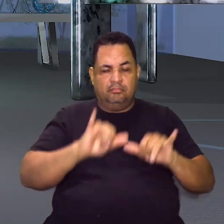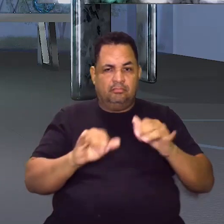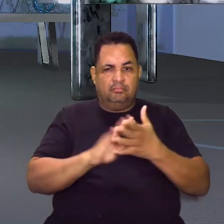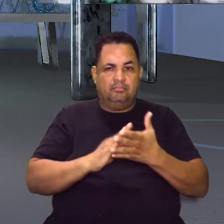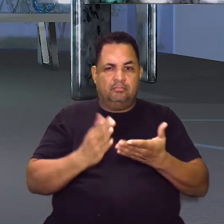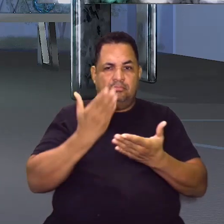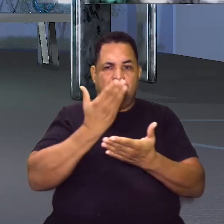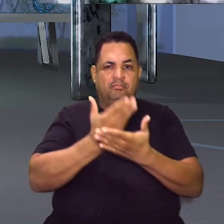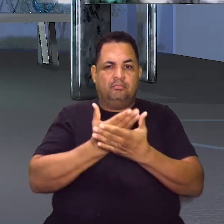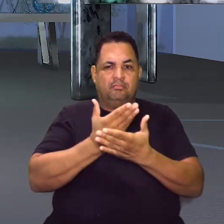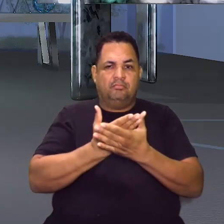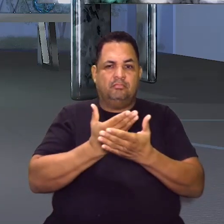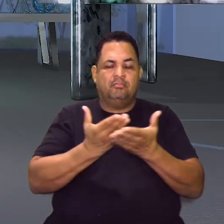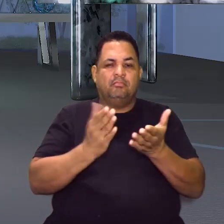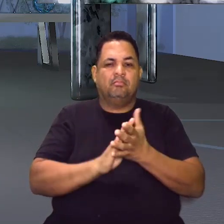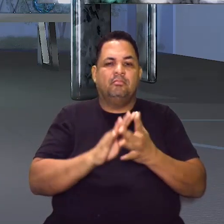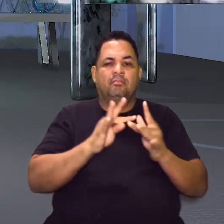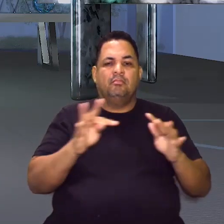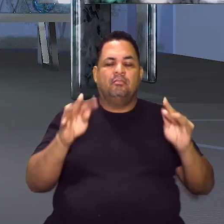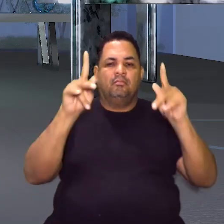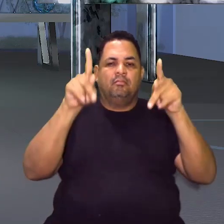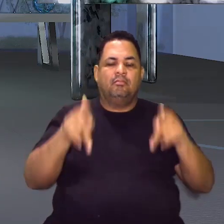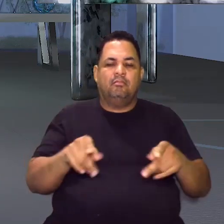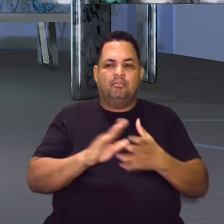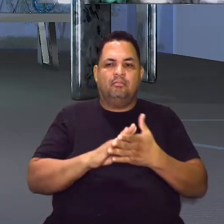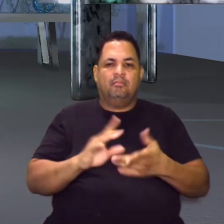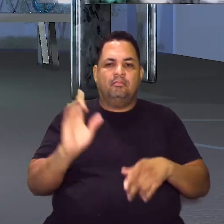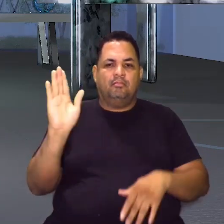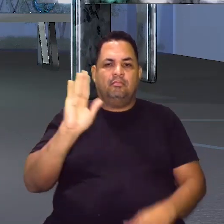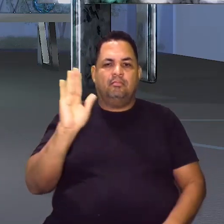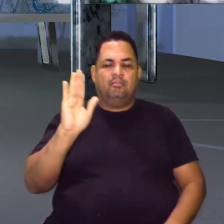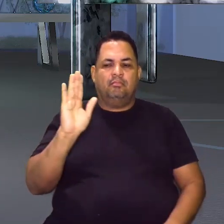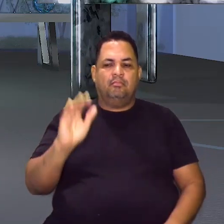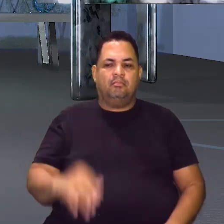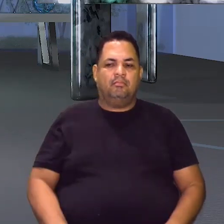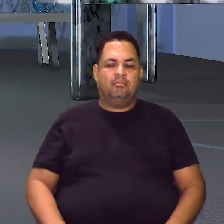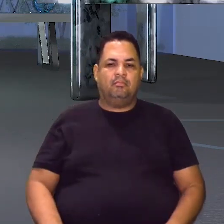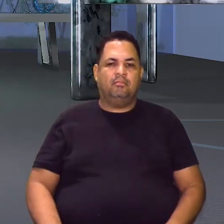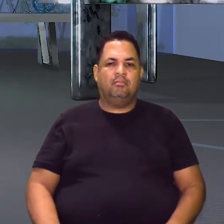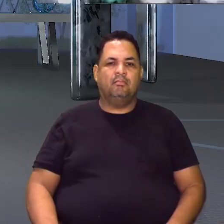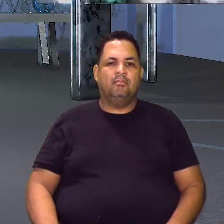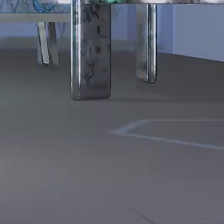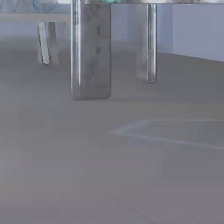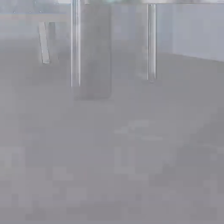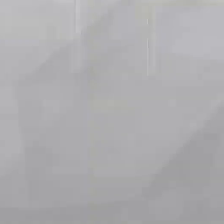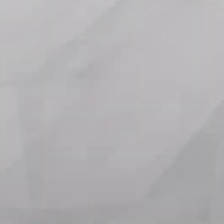com vocês sobre a tabela periódica. E até a próxima aula, meu grande aluno.